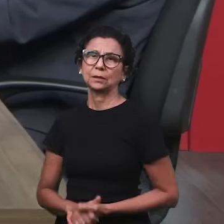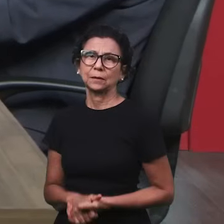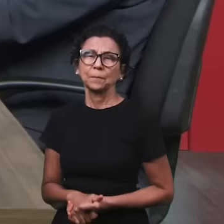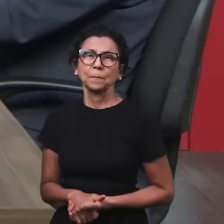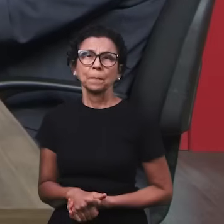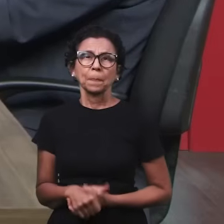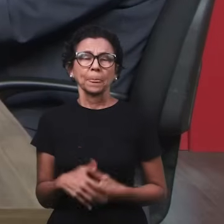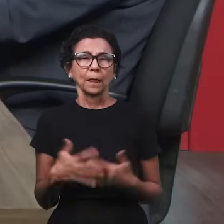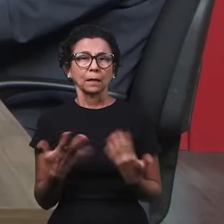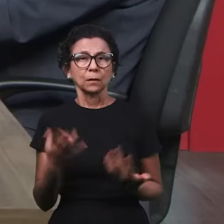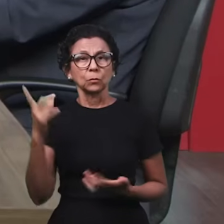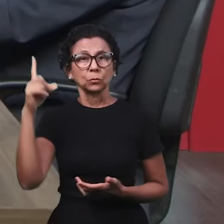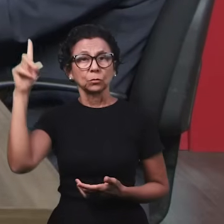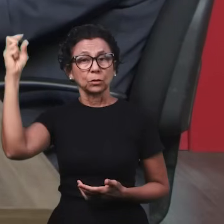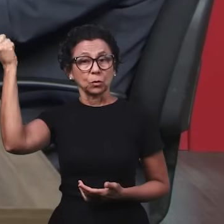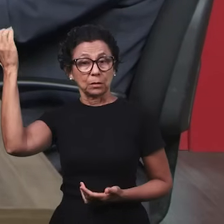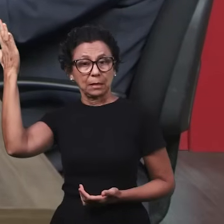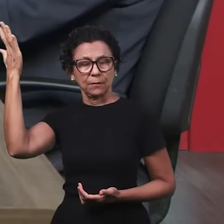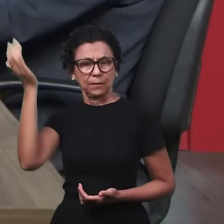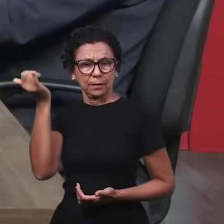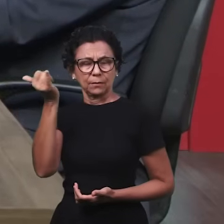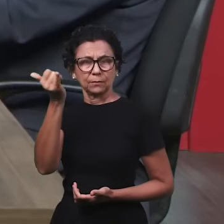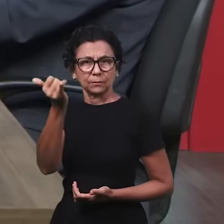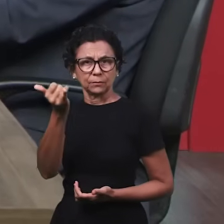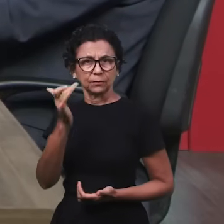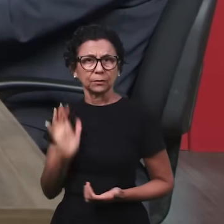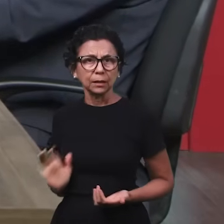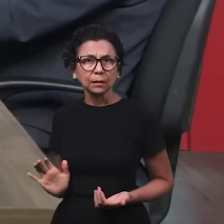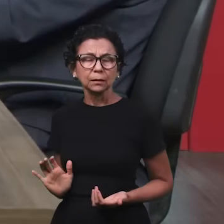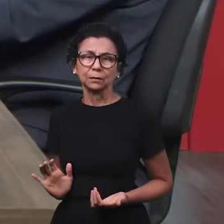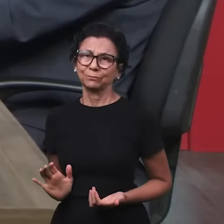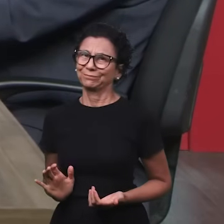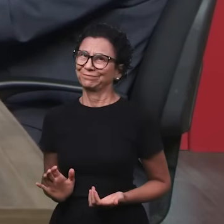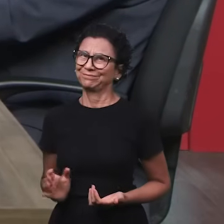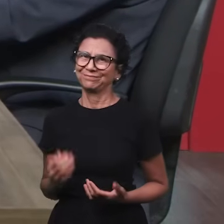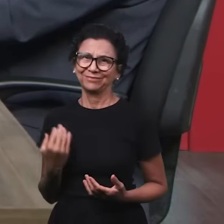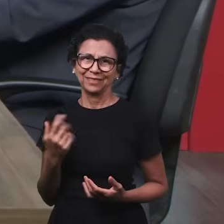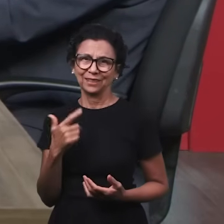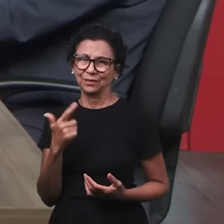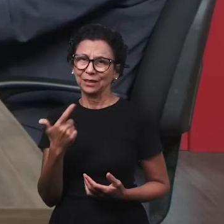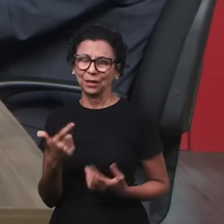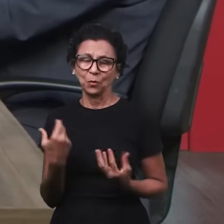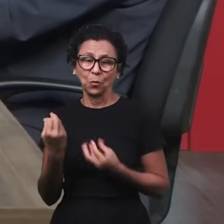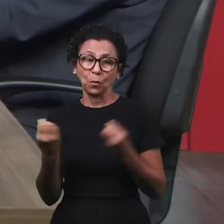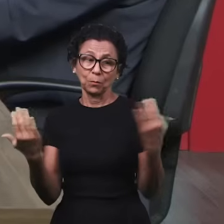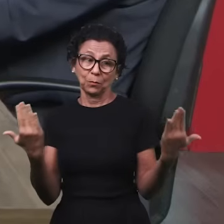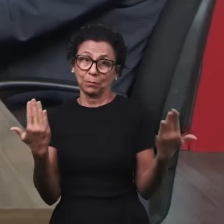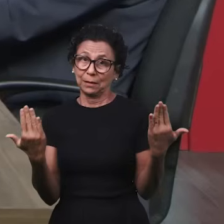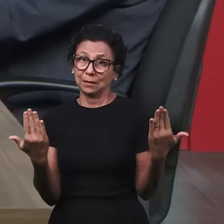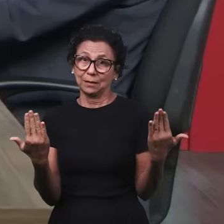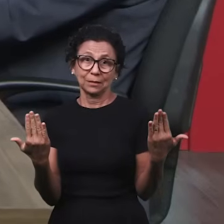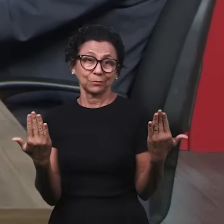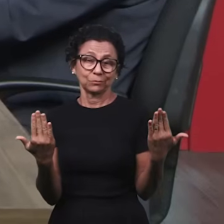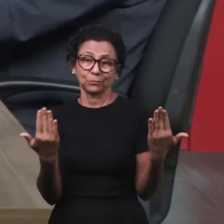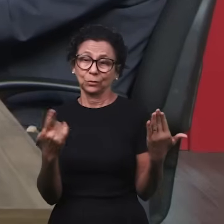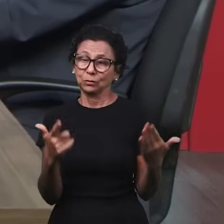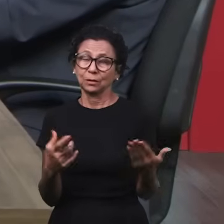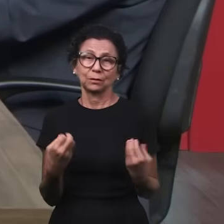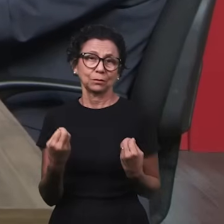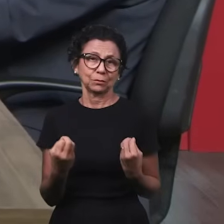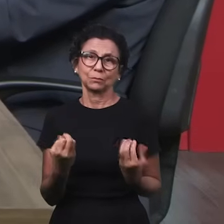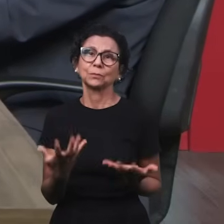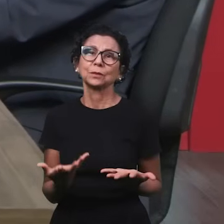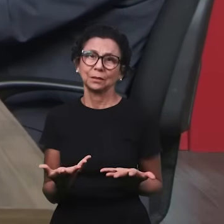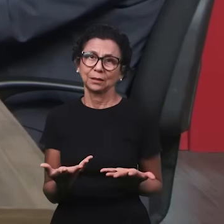dentro do campo do absoluto, não há como, então, você fazer comparação, porque você vai ver o resultado. Então, de repente,